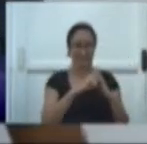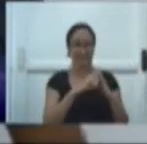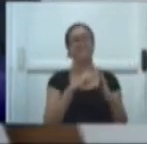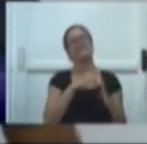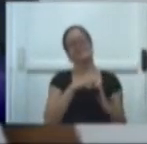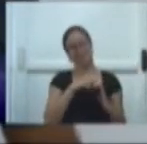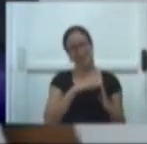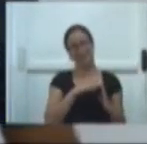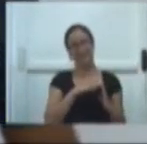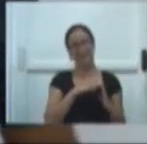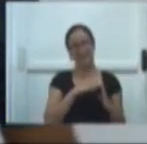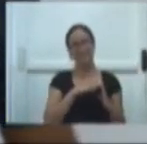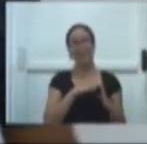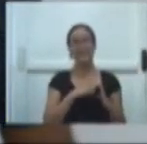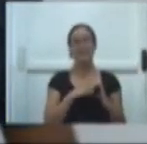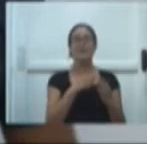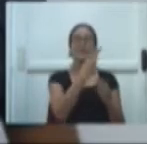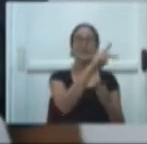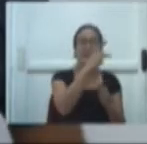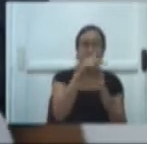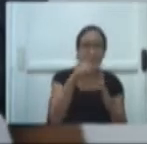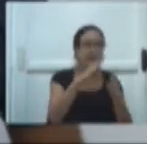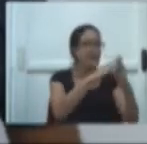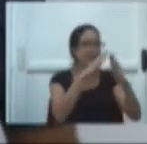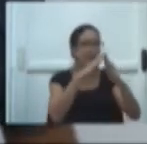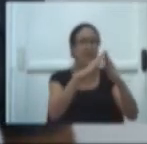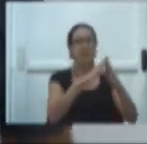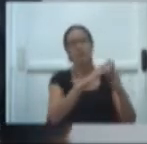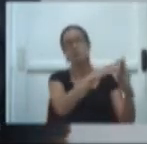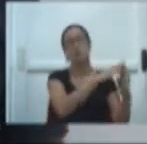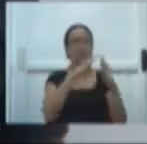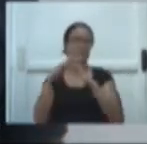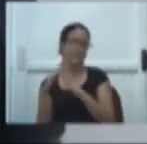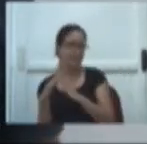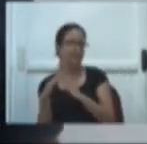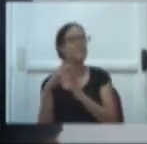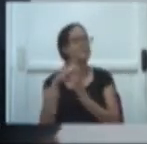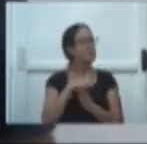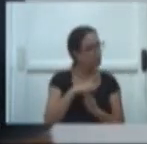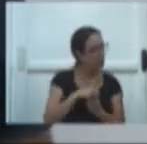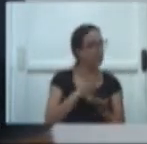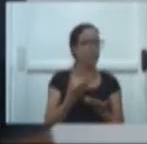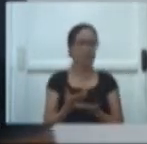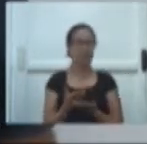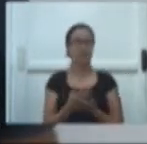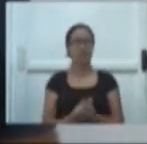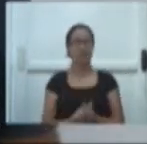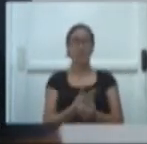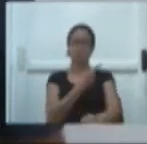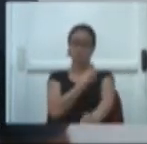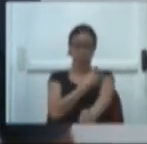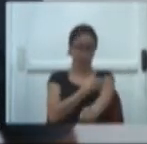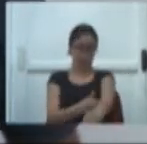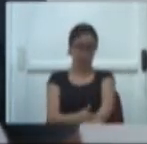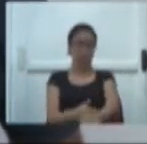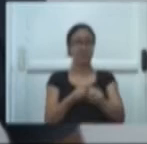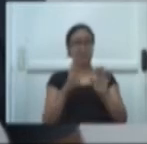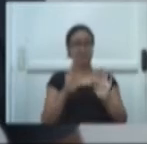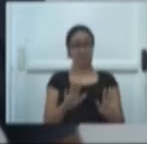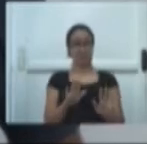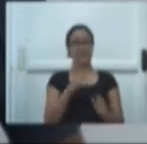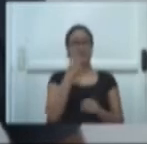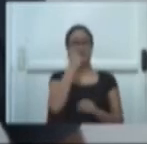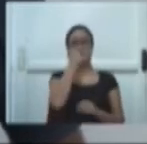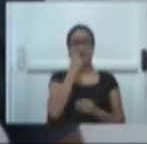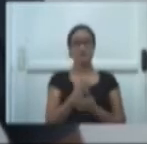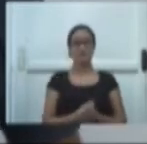Gente, por respeito, eu não vou dizer o nome, e se me perguntarem eu não vou falar, mas foram visitar a